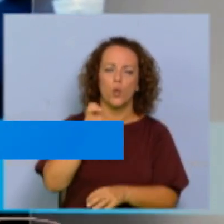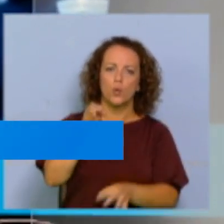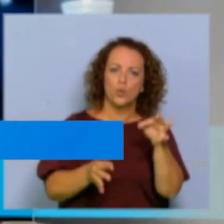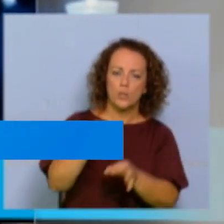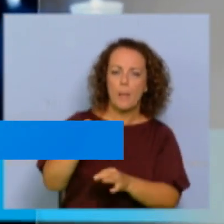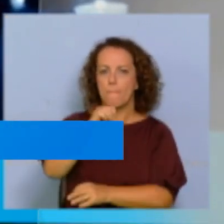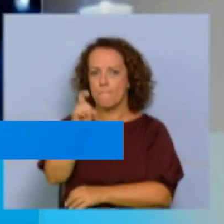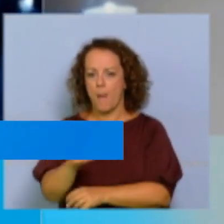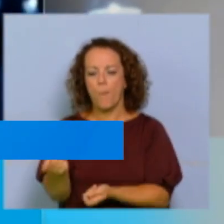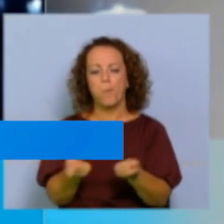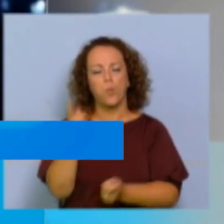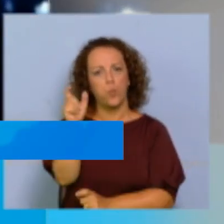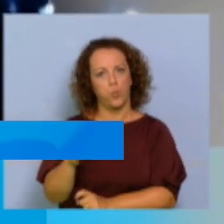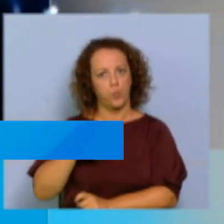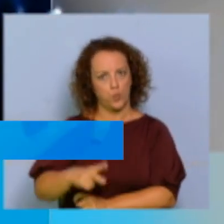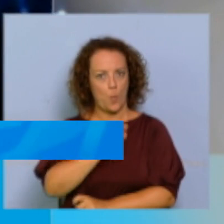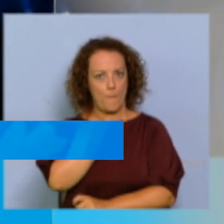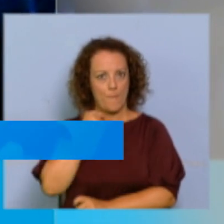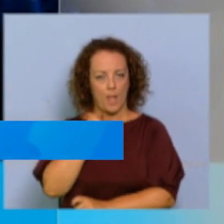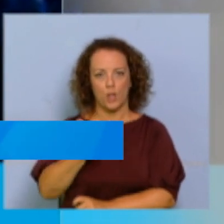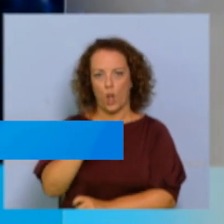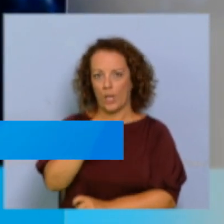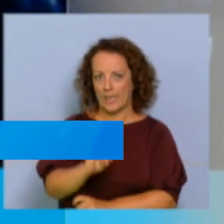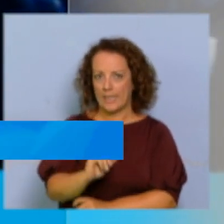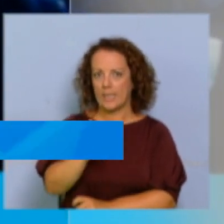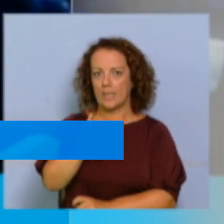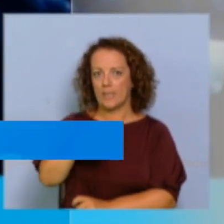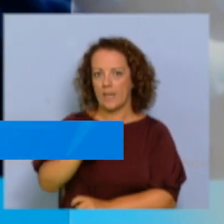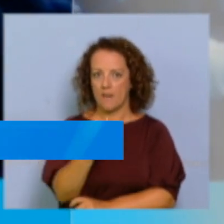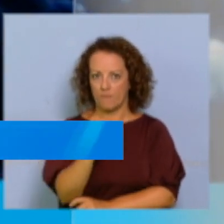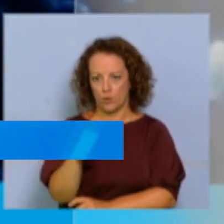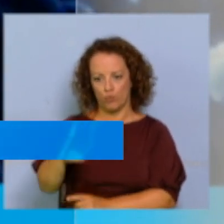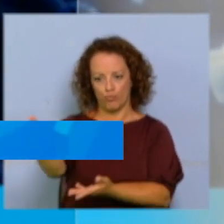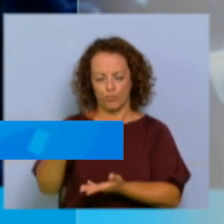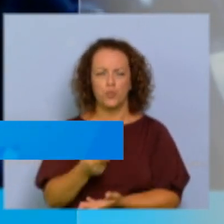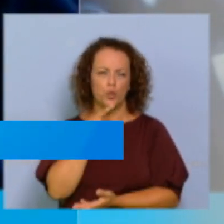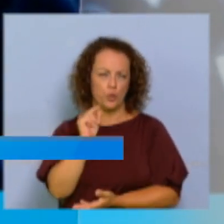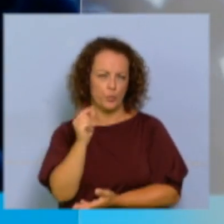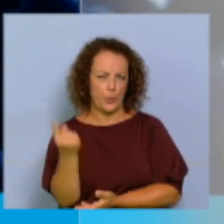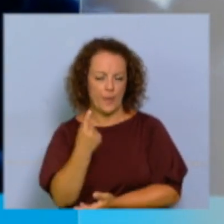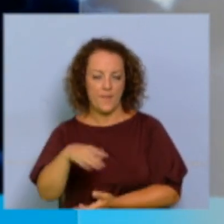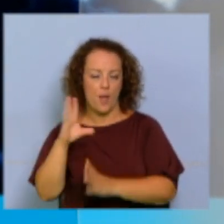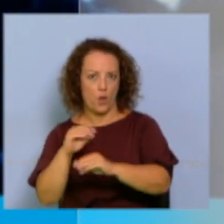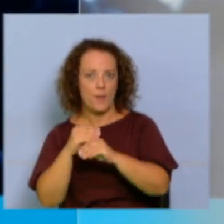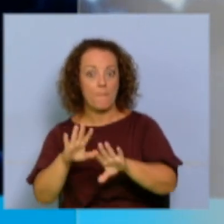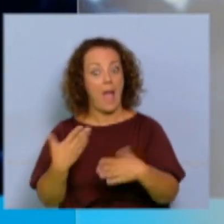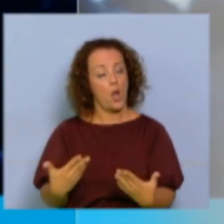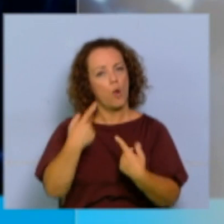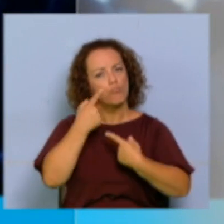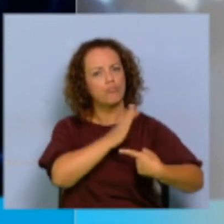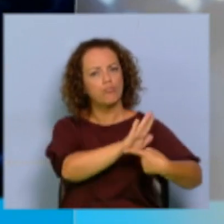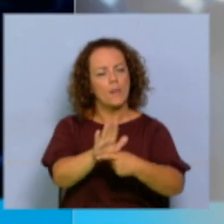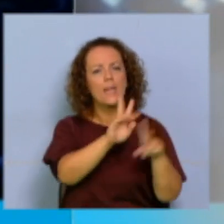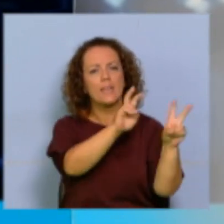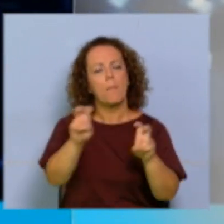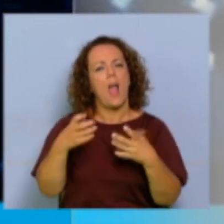português, o padre Tony Neves, que está hoje entre nós. Vamos falar dentro de minutos sobre esta missão, mas para já ficam os temas